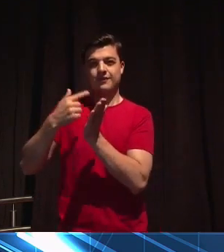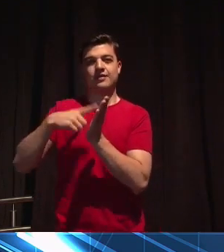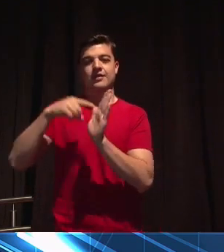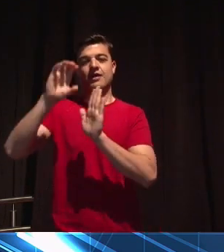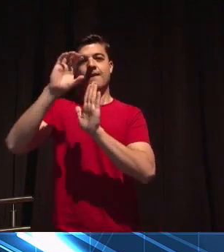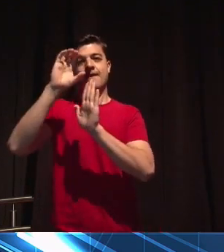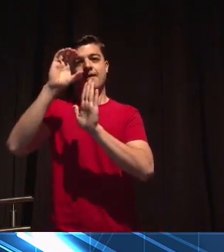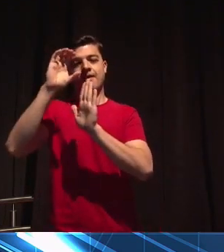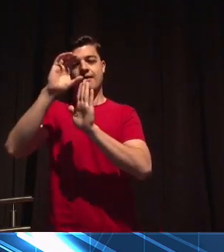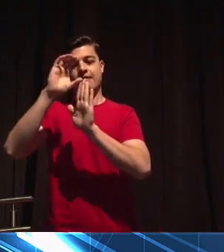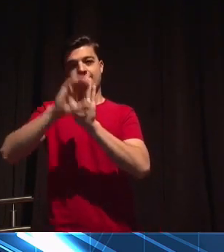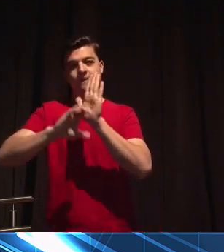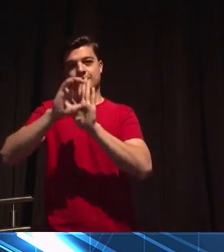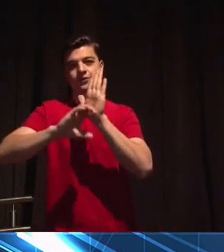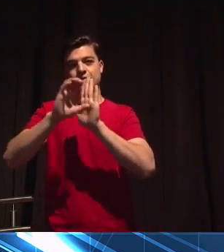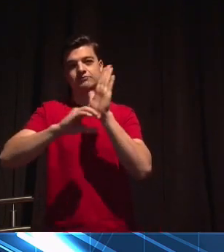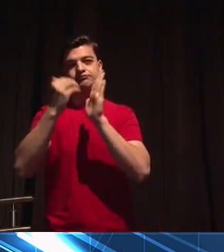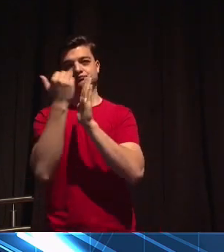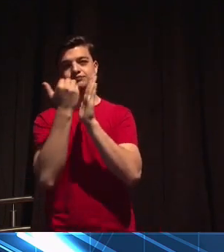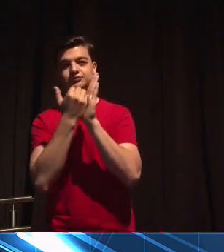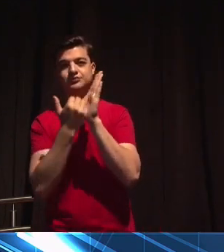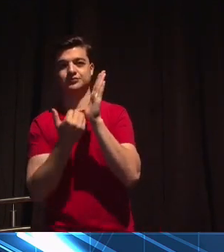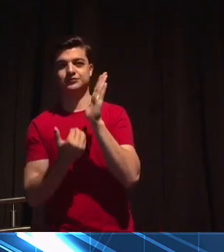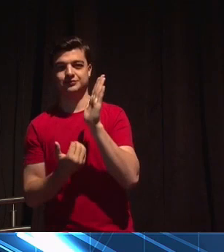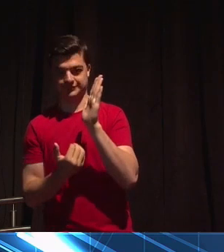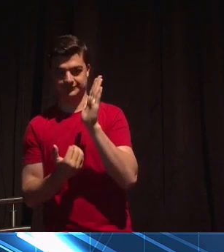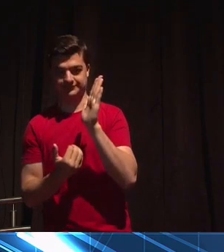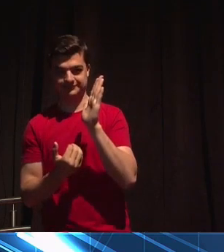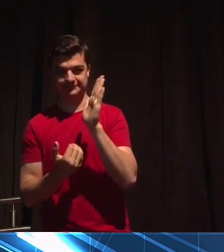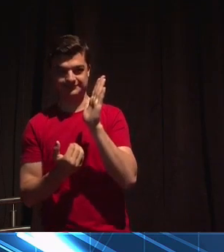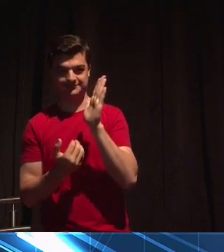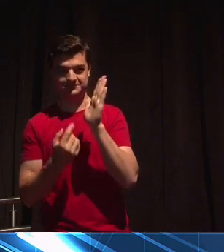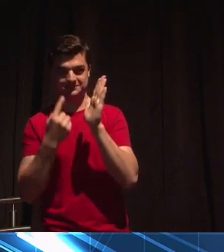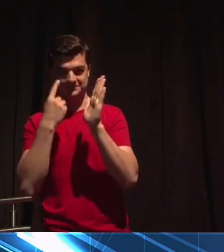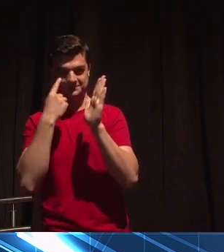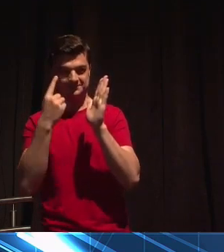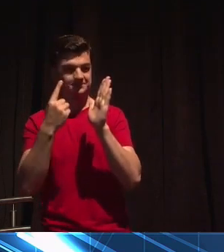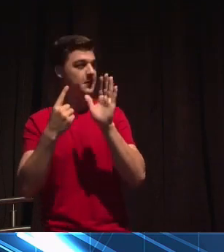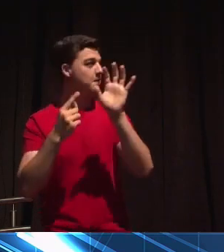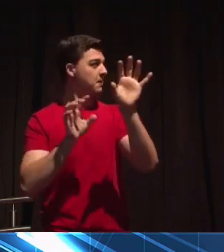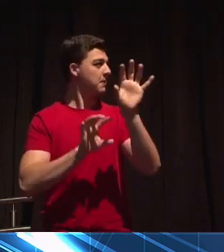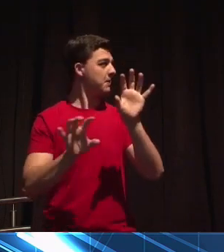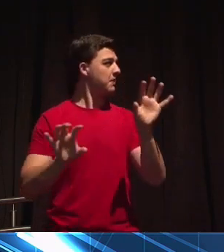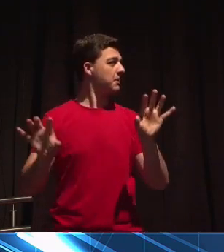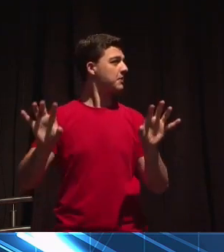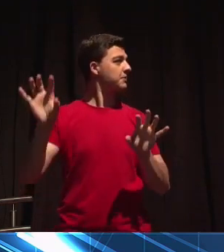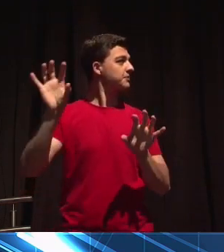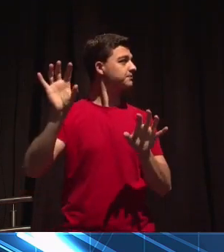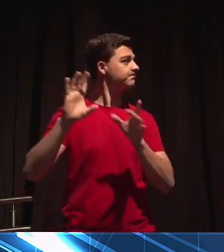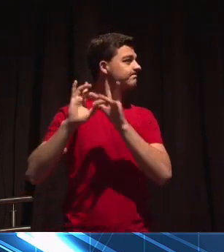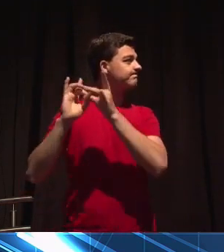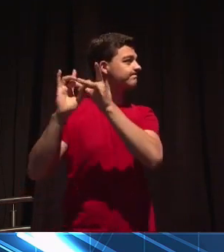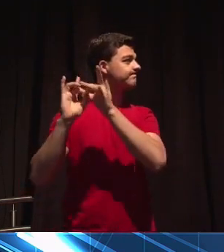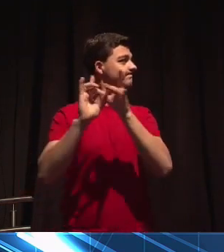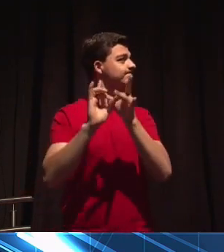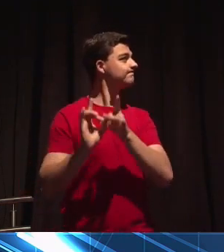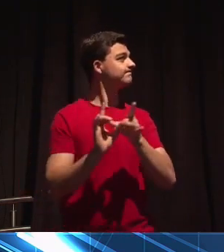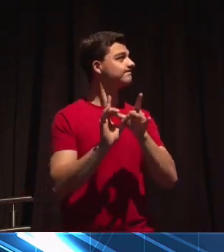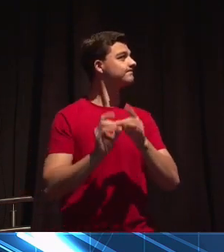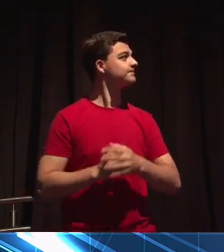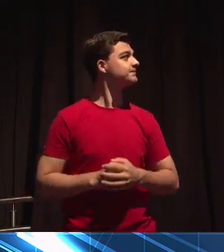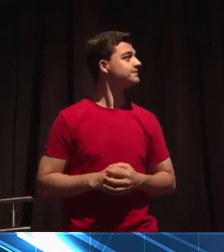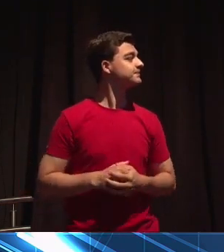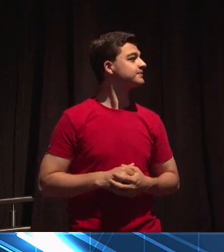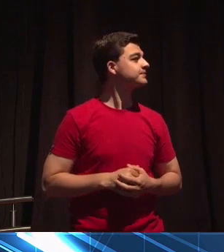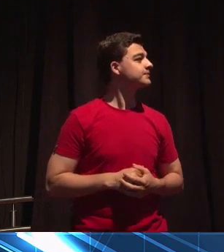uma classe virou várias e essas várias tem um motivo para ser modificada Beleza então vamos para o